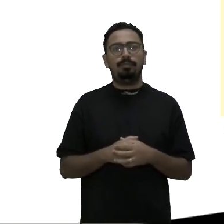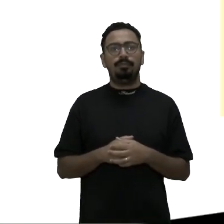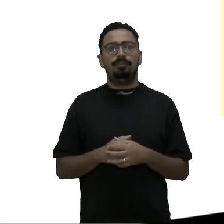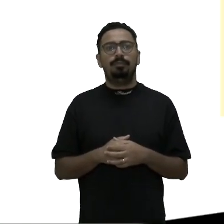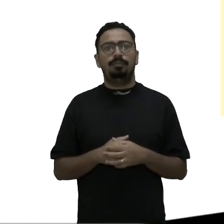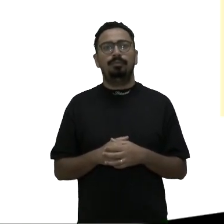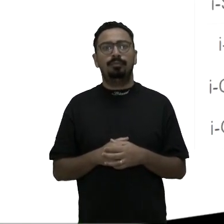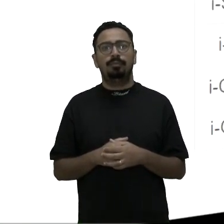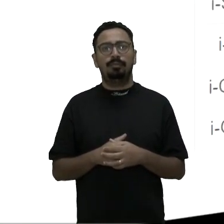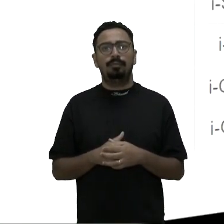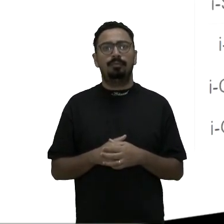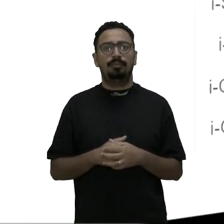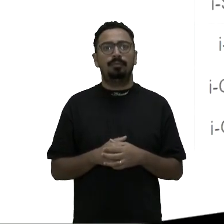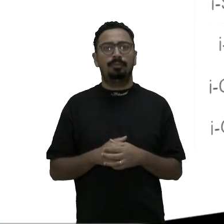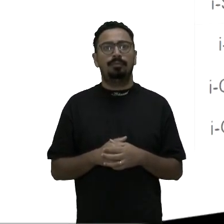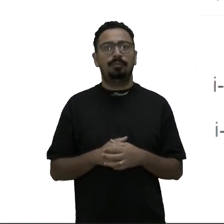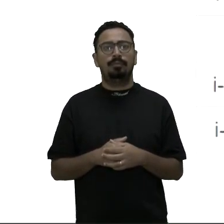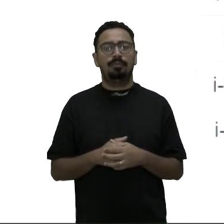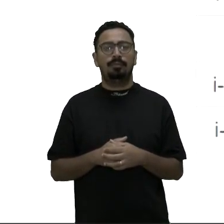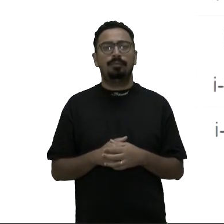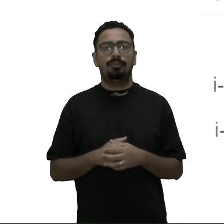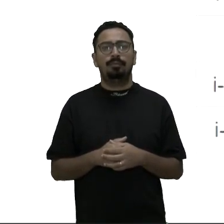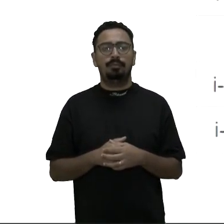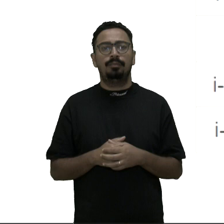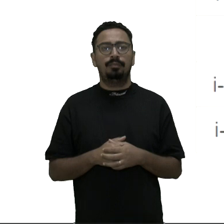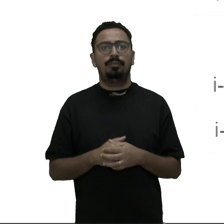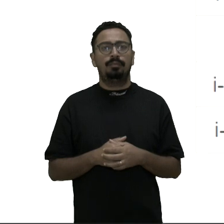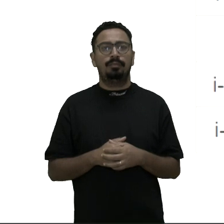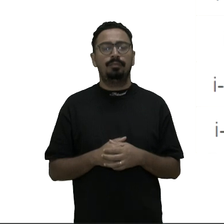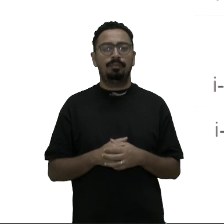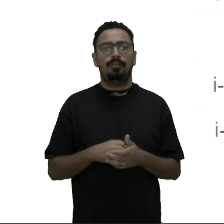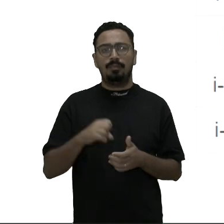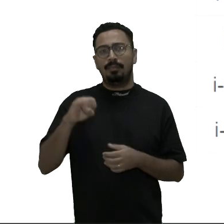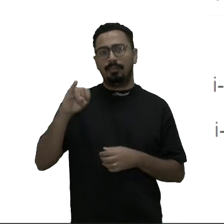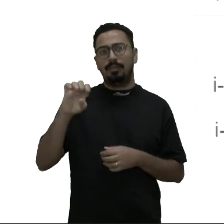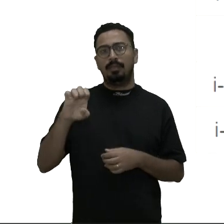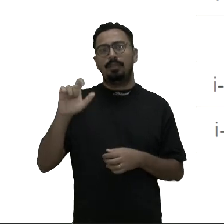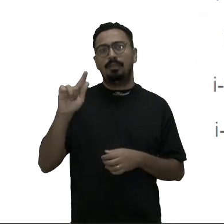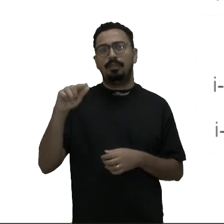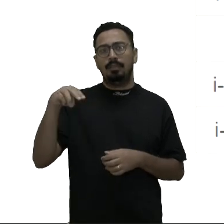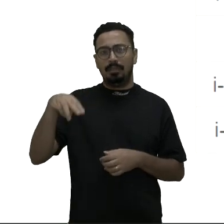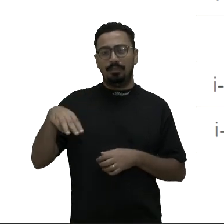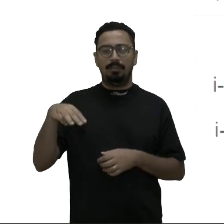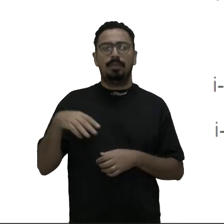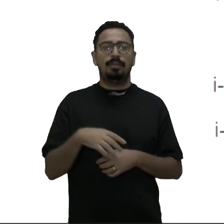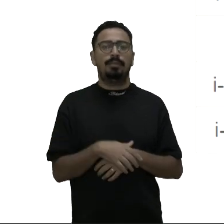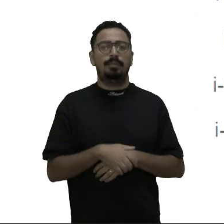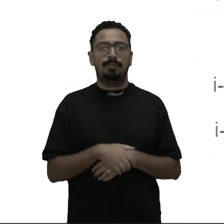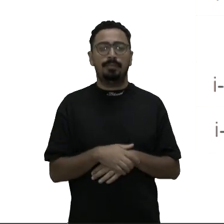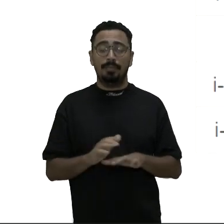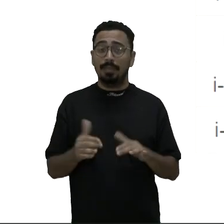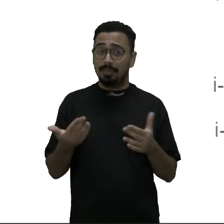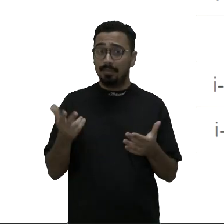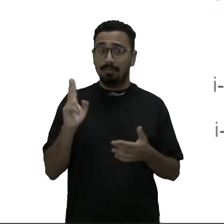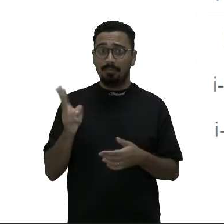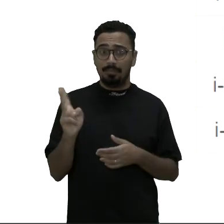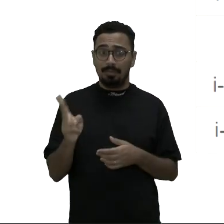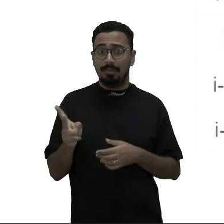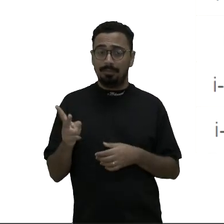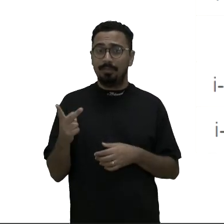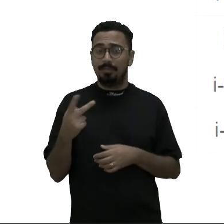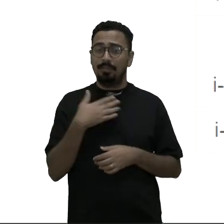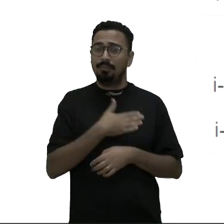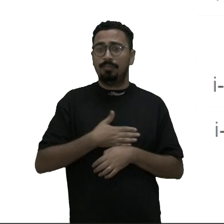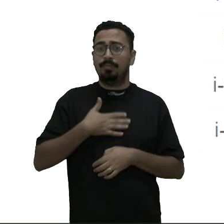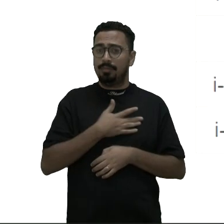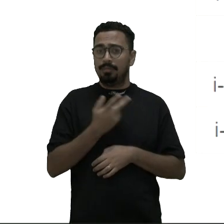favor. Mais um, aí. Isso, obrigada, TV Câmara. Gosto sempre de voltar, então, no